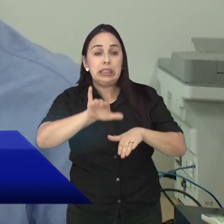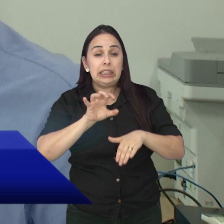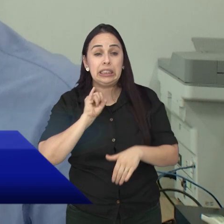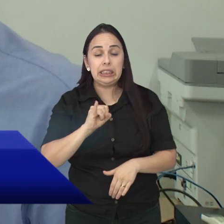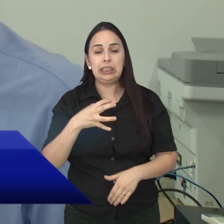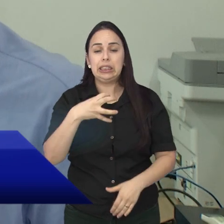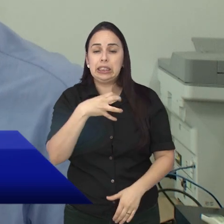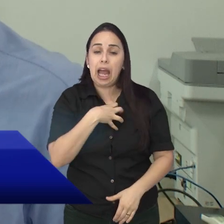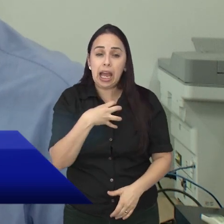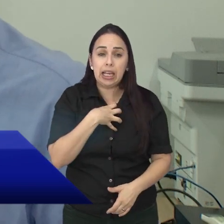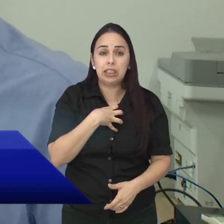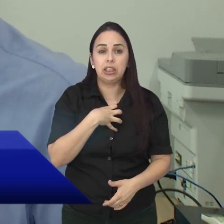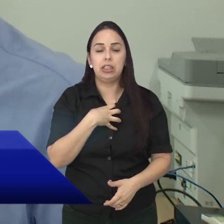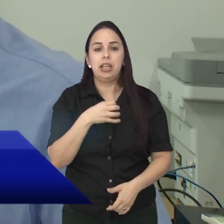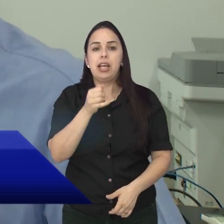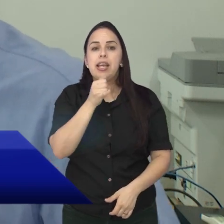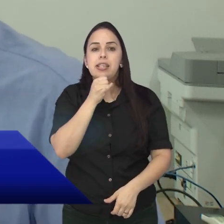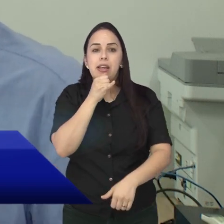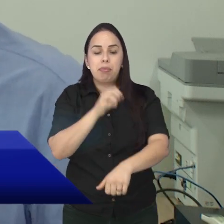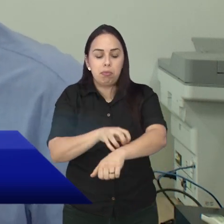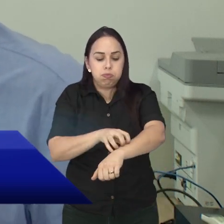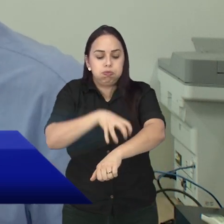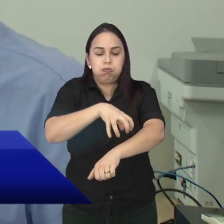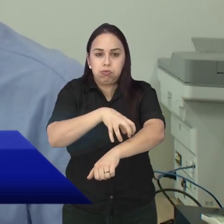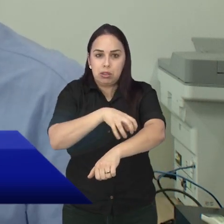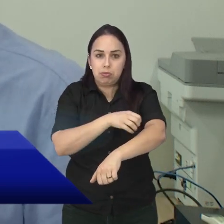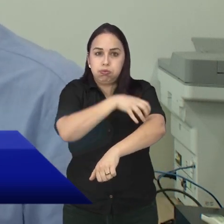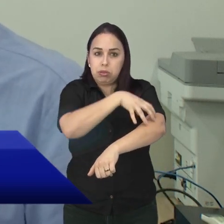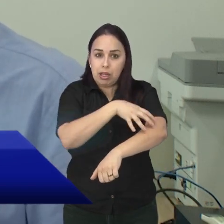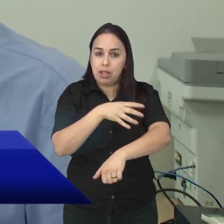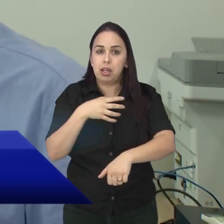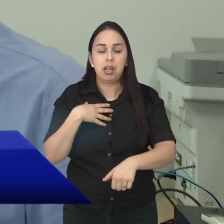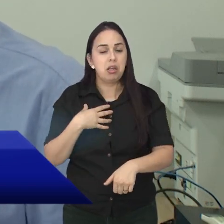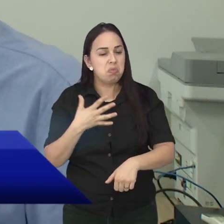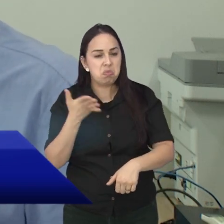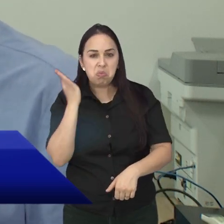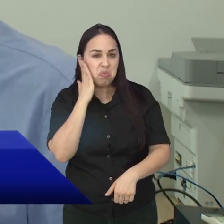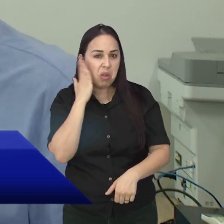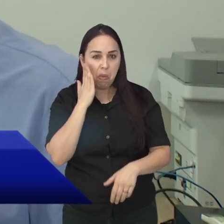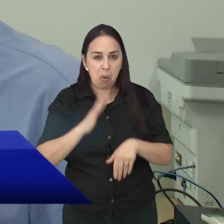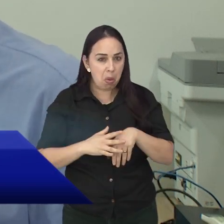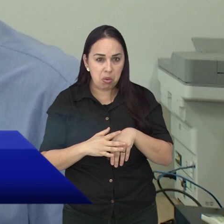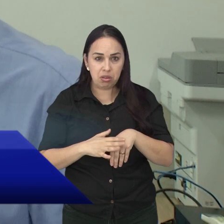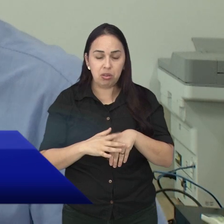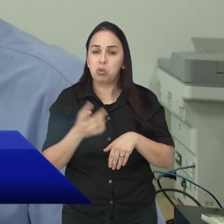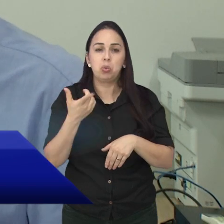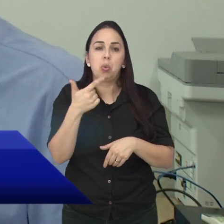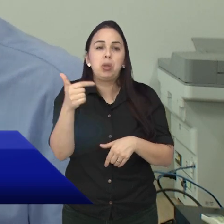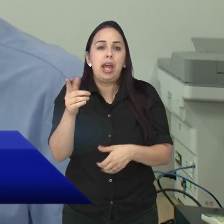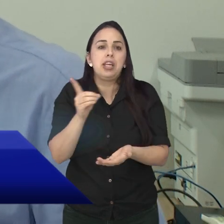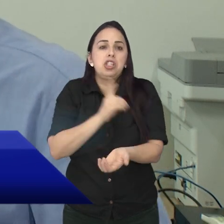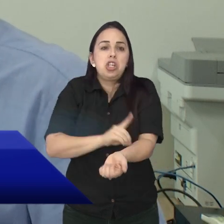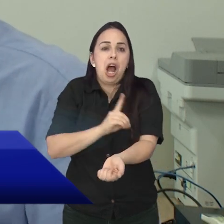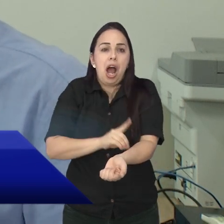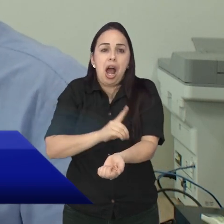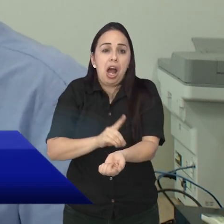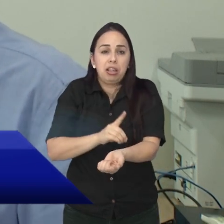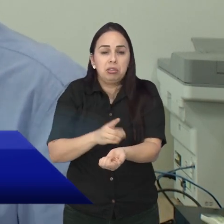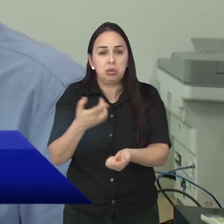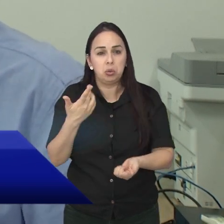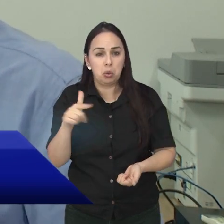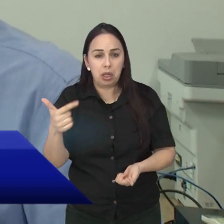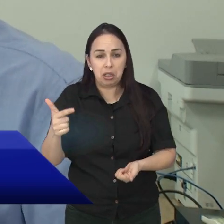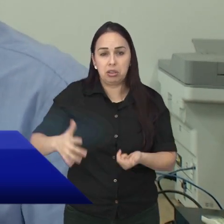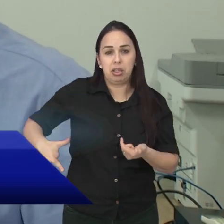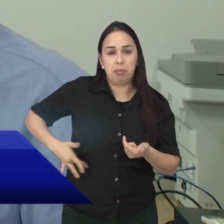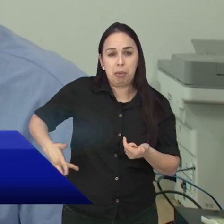algum desses sintomas, que tenha, por exemplo, inchaço nas pernas e não tenha identificação de nenhuma outra doença, tipo diabetes, tipo problemas